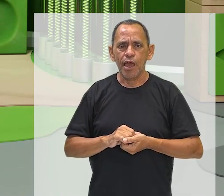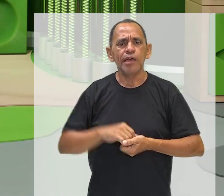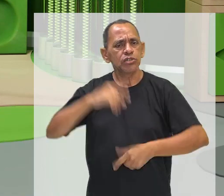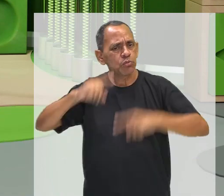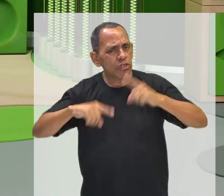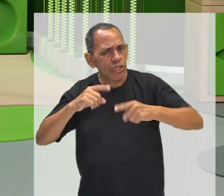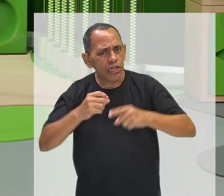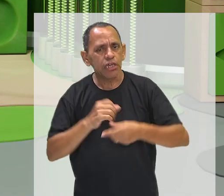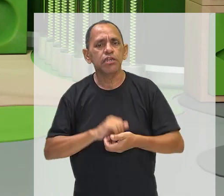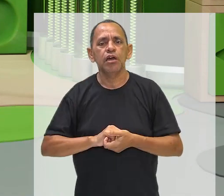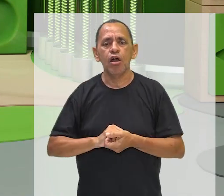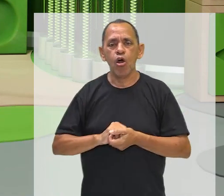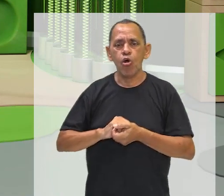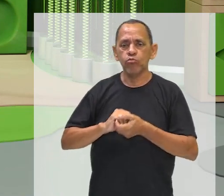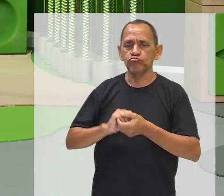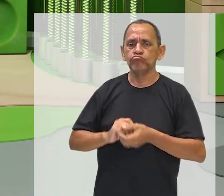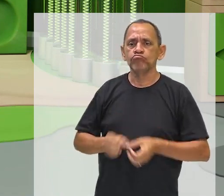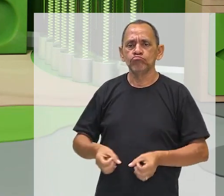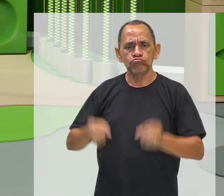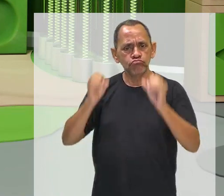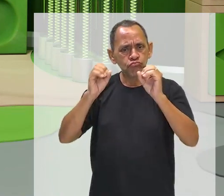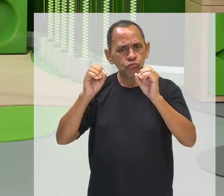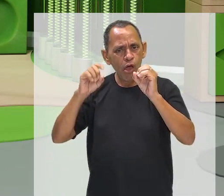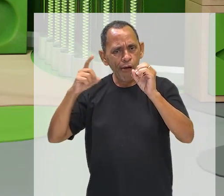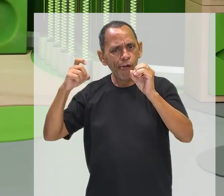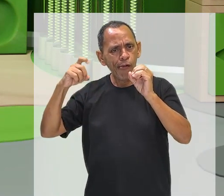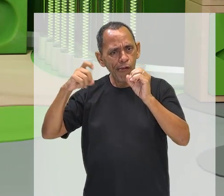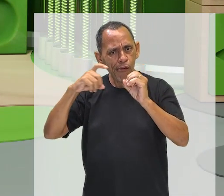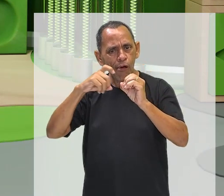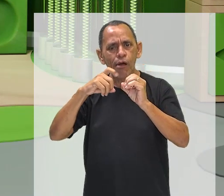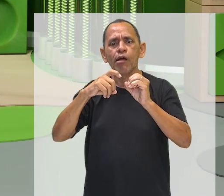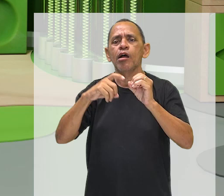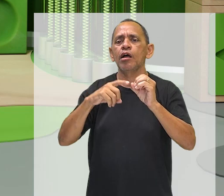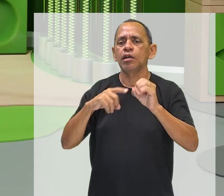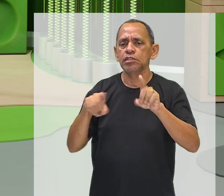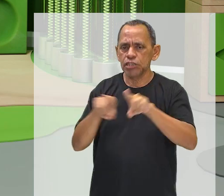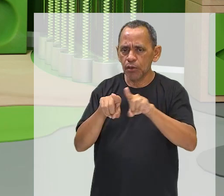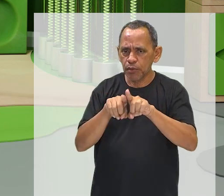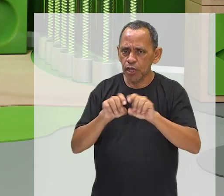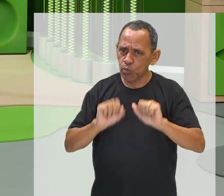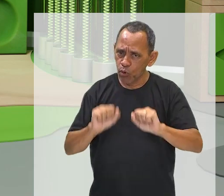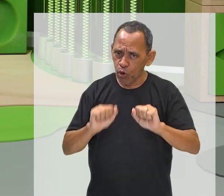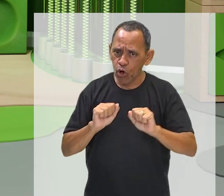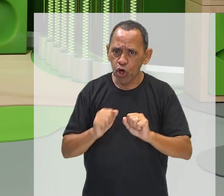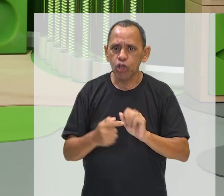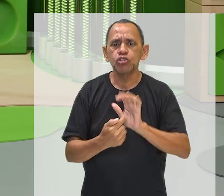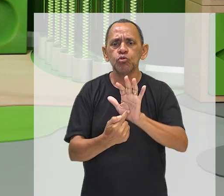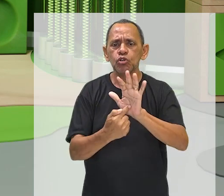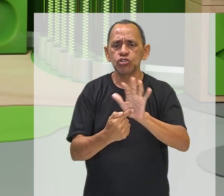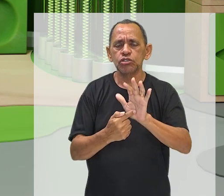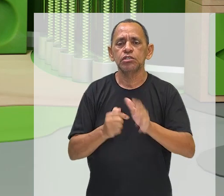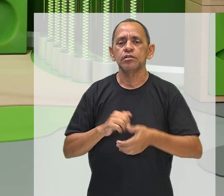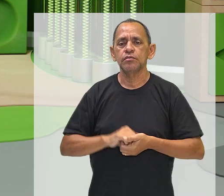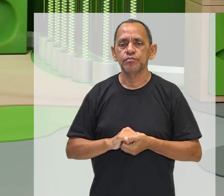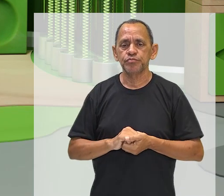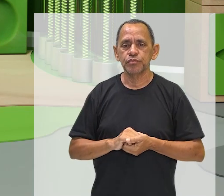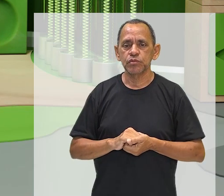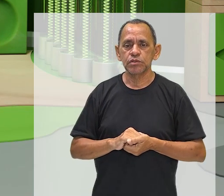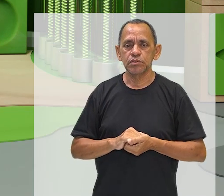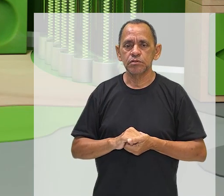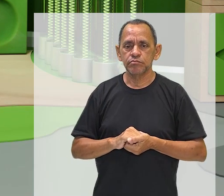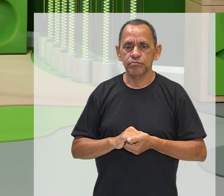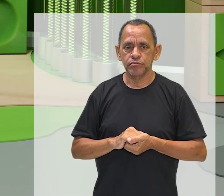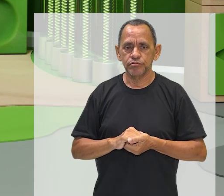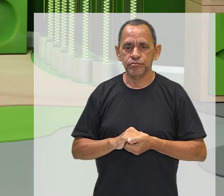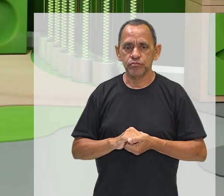testículos. Nesse detalhe aqui da nossa imagem, a gente consegue observar um esquema com a parte interna, né? A gente consegue um